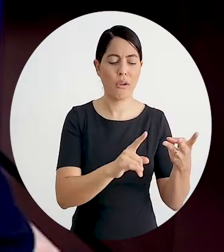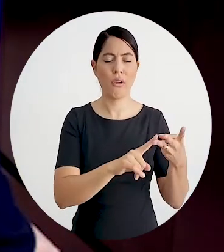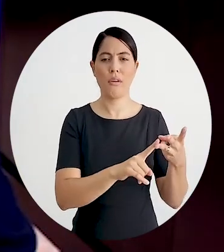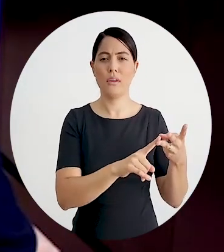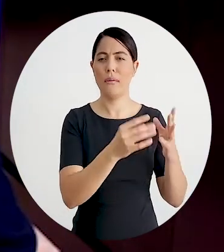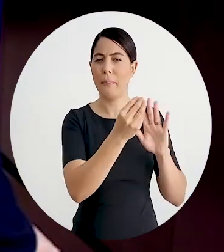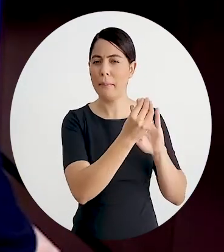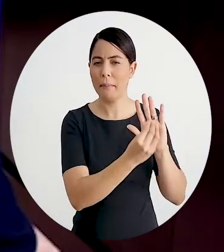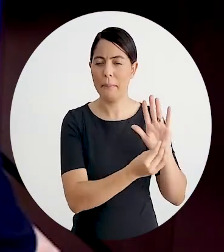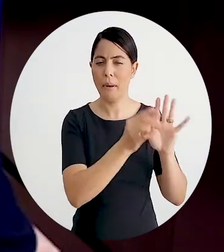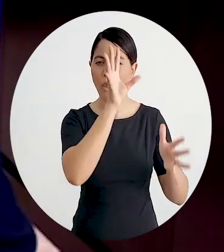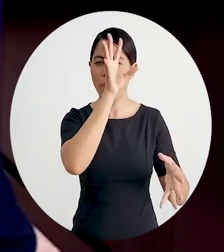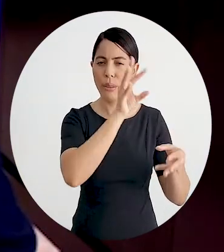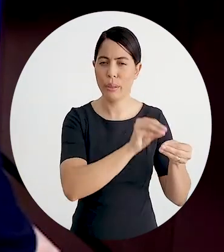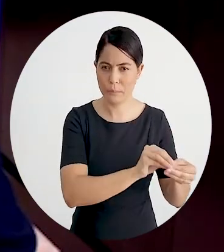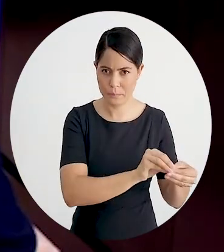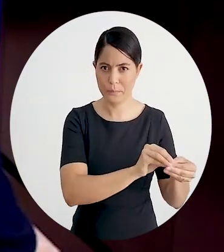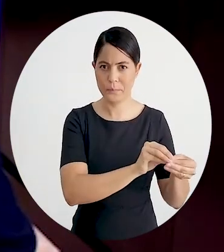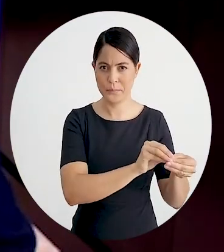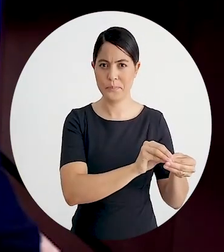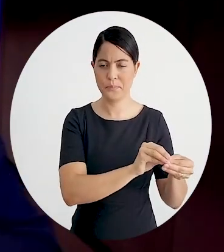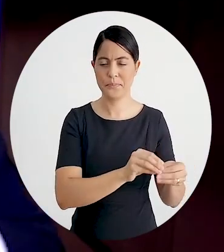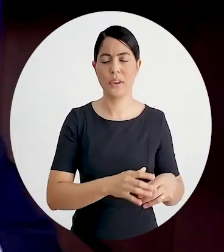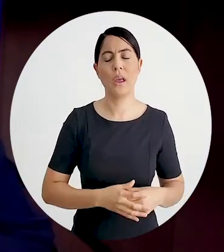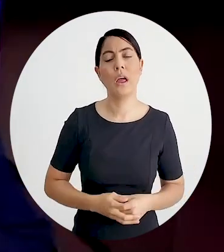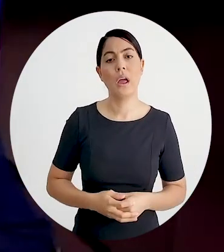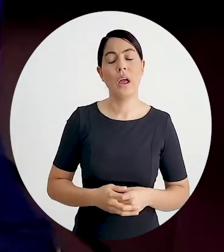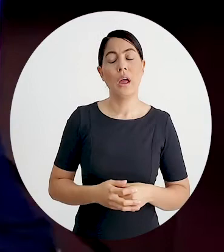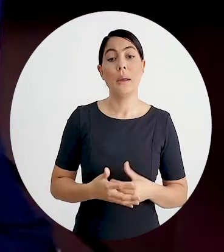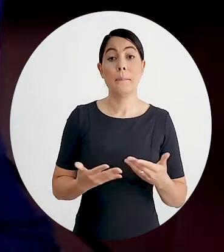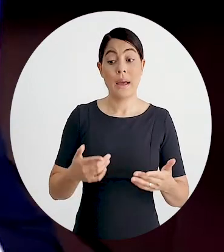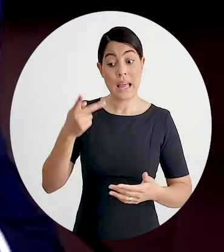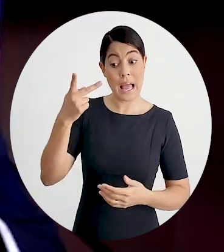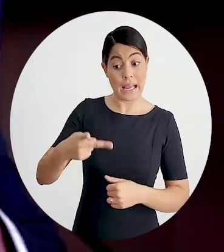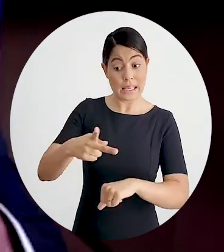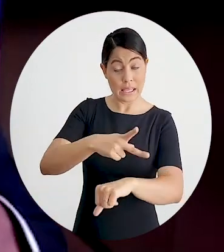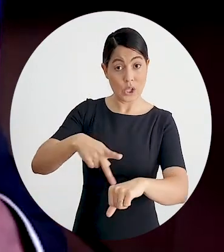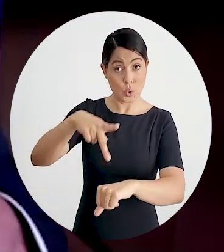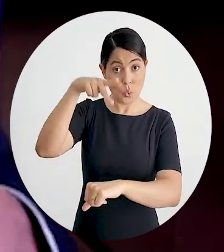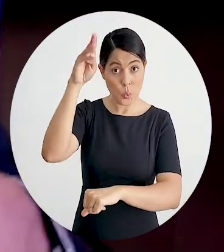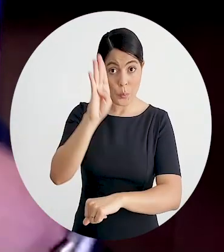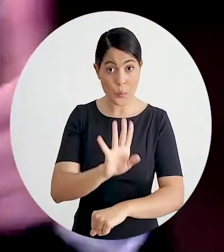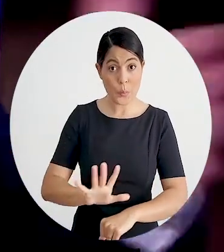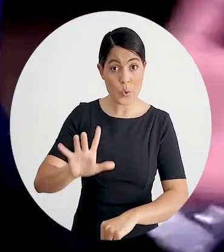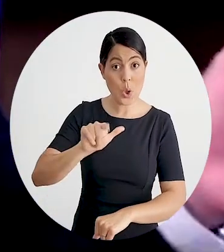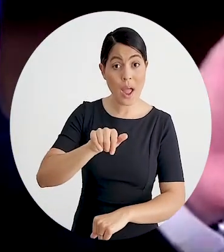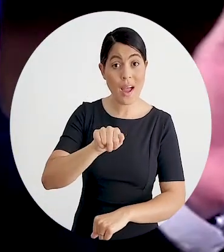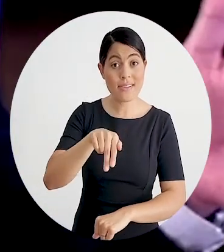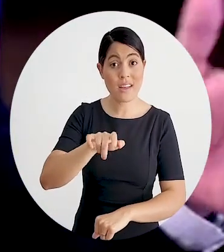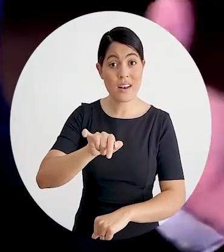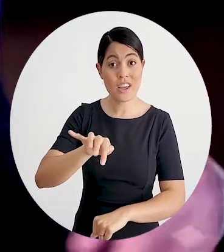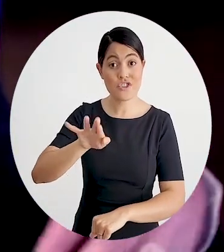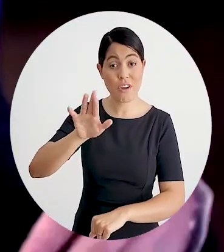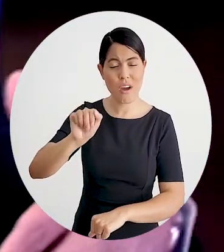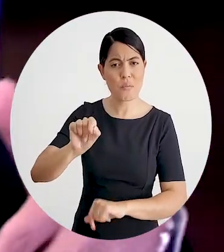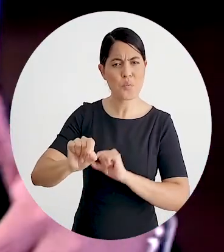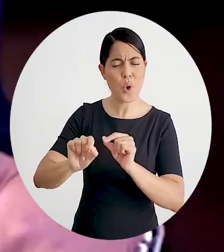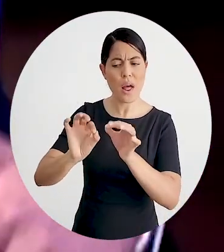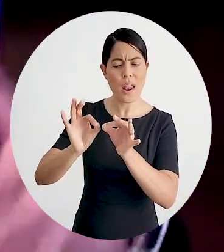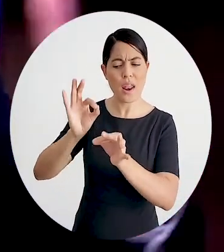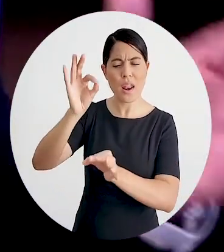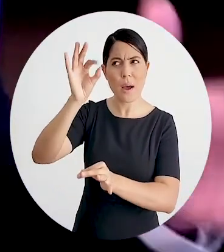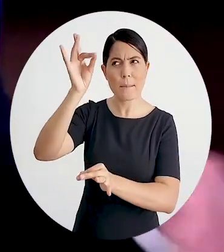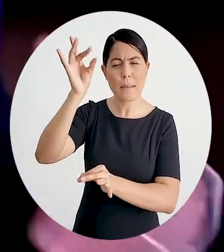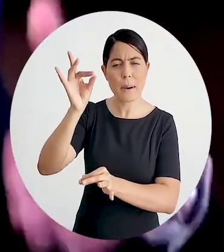Então, são constituições bem sintéticas. A nossa Constituição ela é analítica, porque ela trata